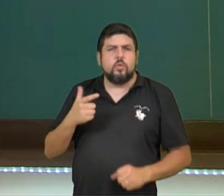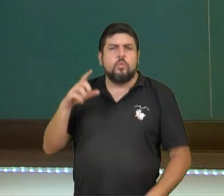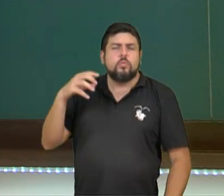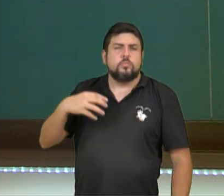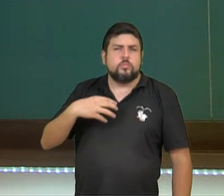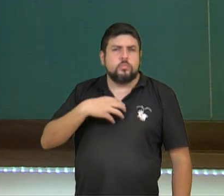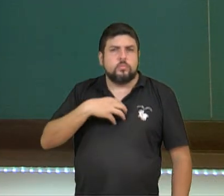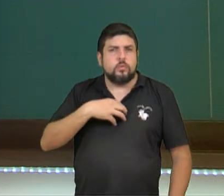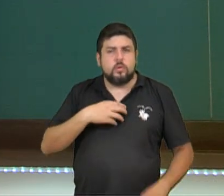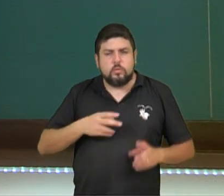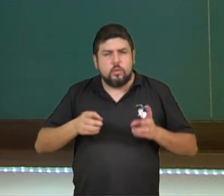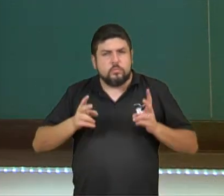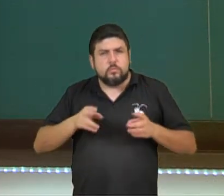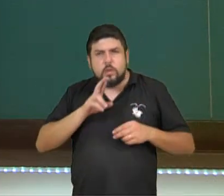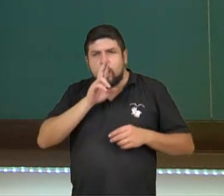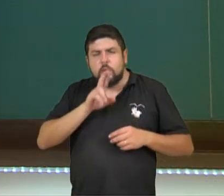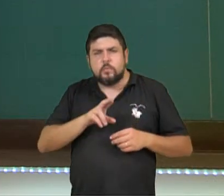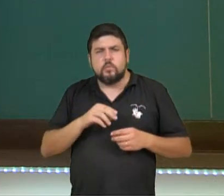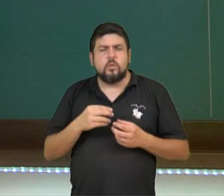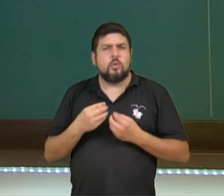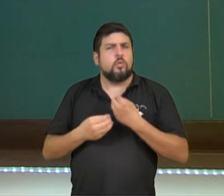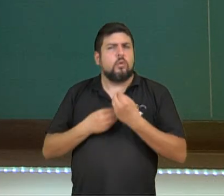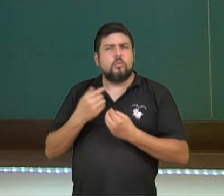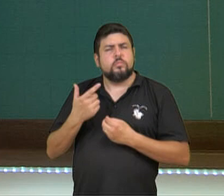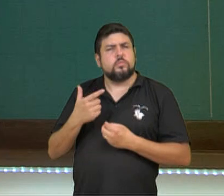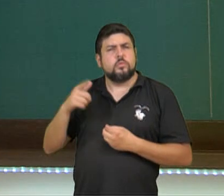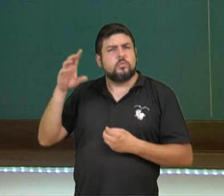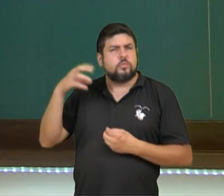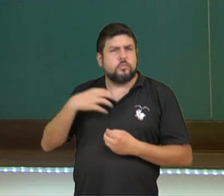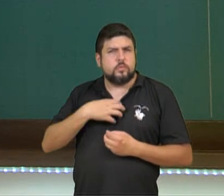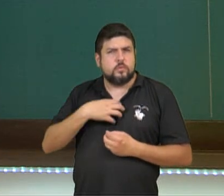chegou no mesmo resultado. Que outra maneira é essa?